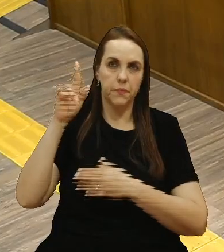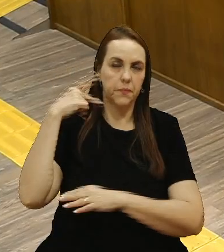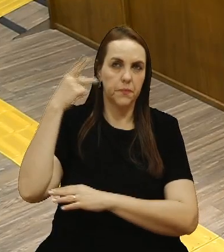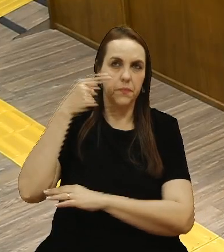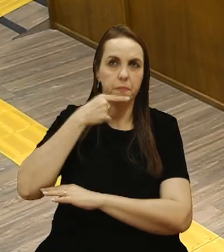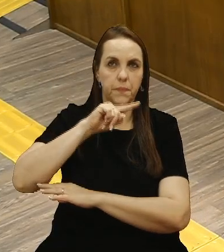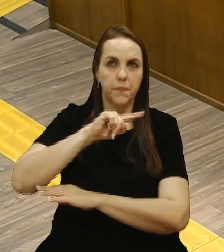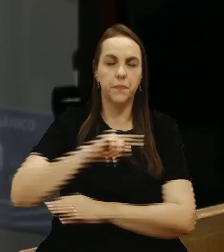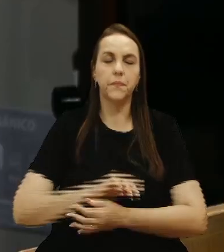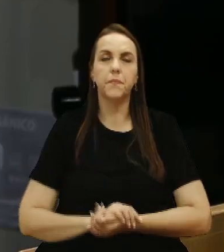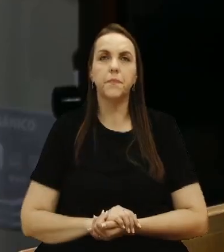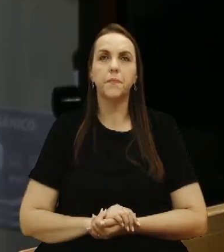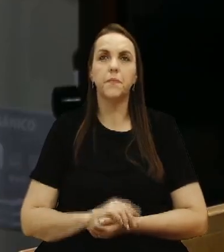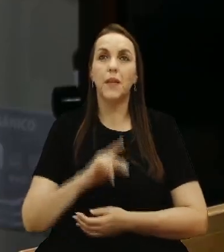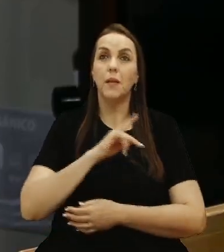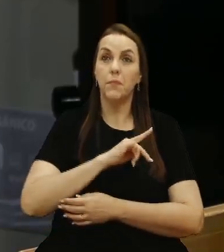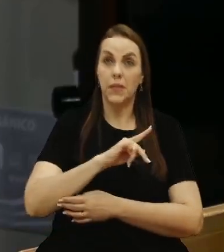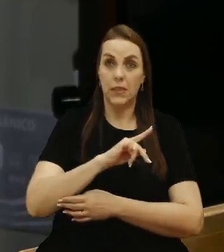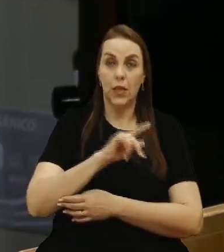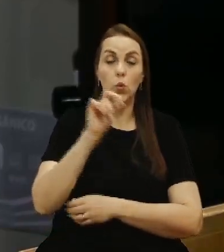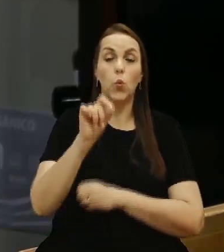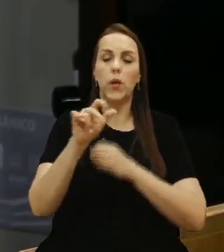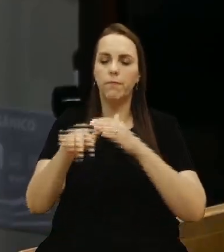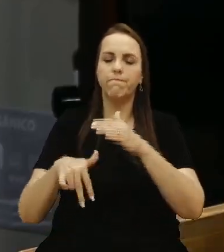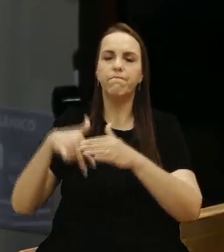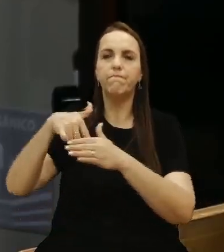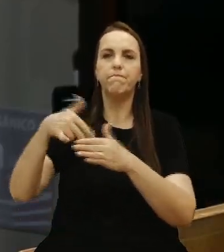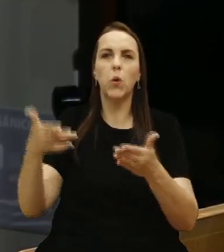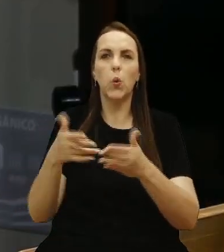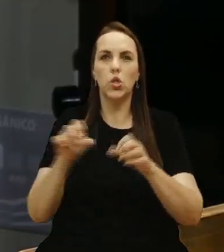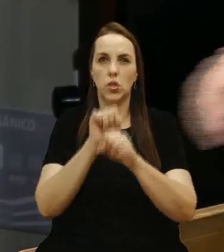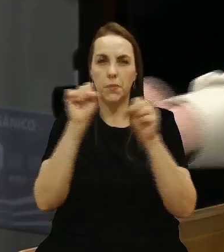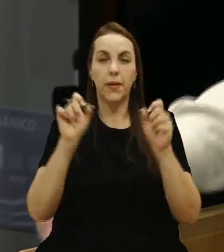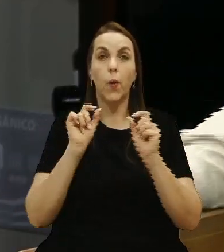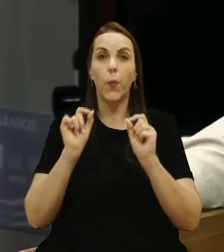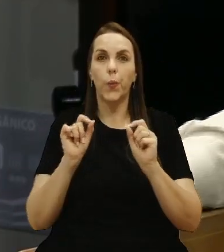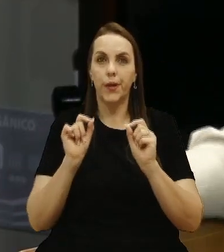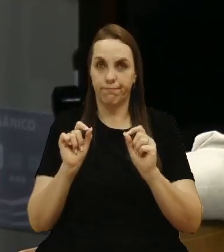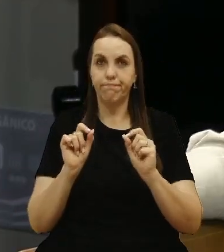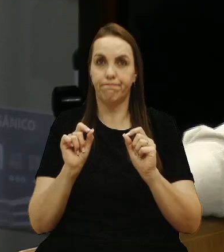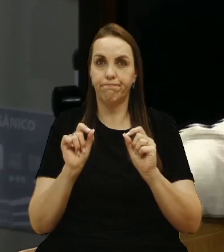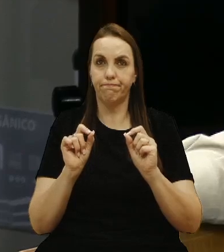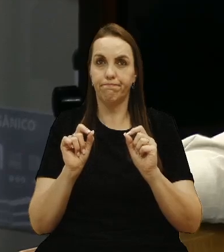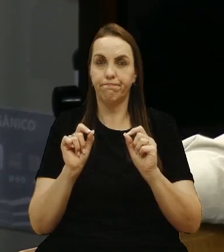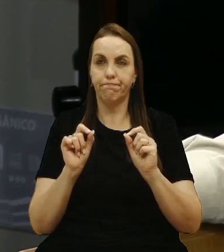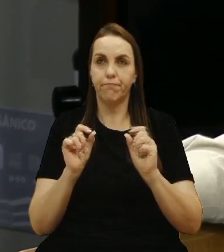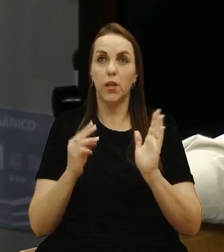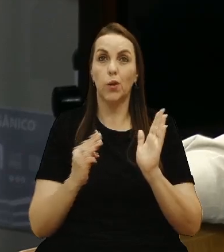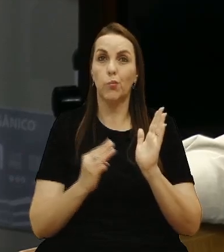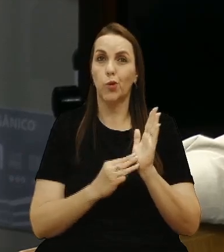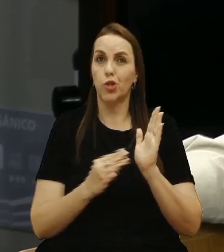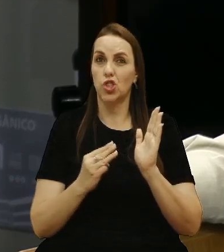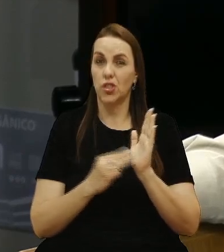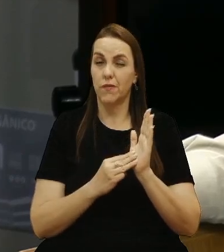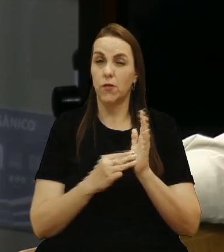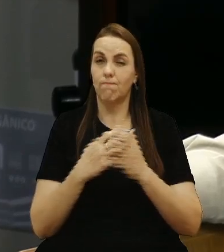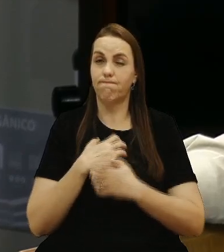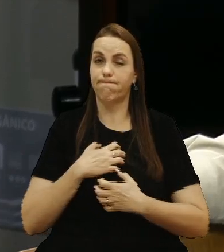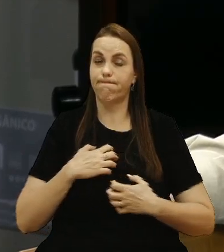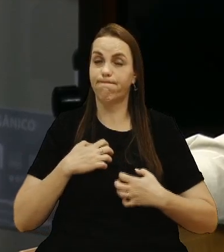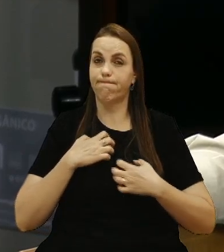Caleb Garbim. Presidente, o que me traz a essa tribuna nessa manhã é um motivo de bastante